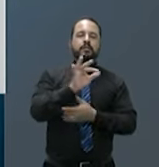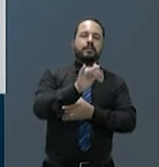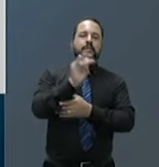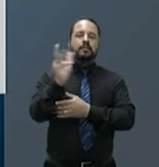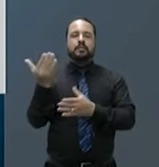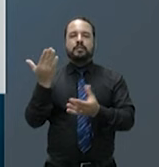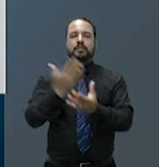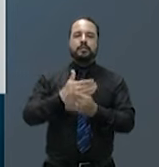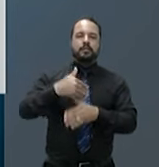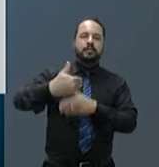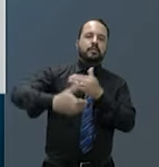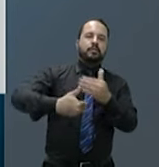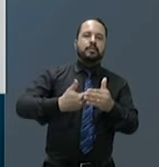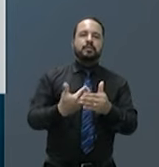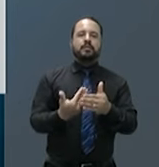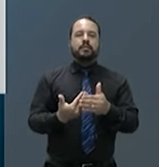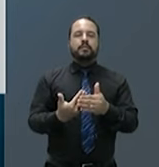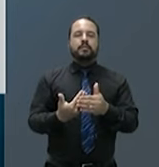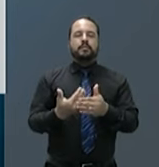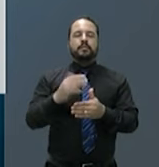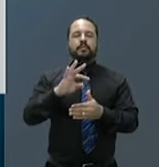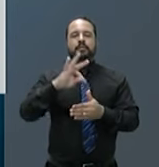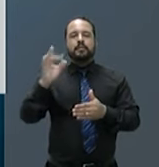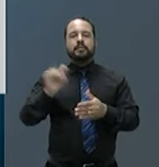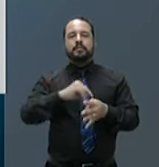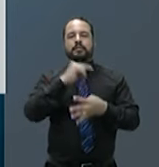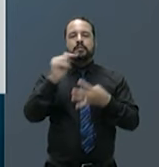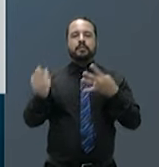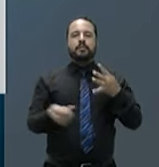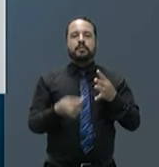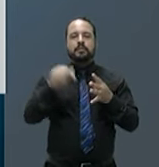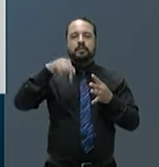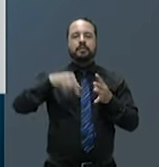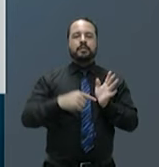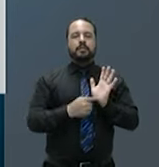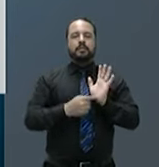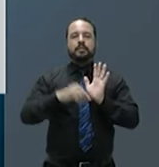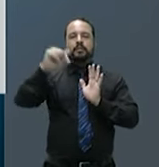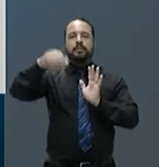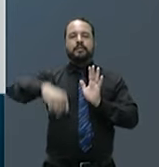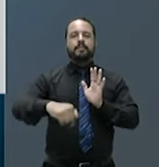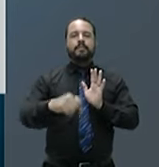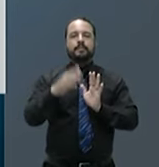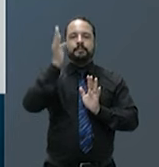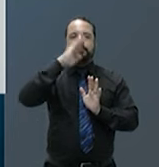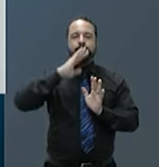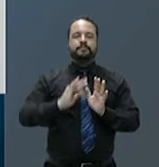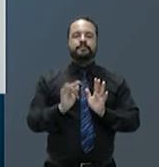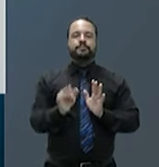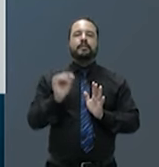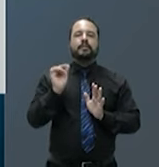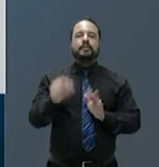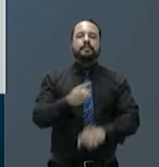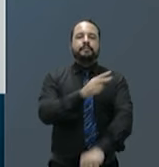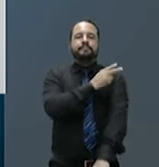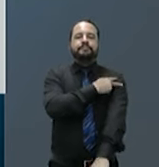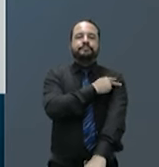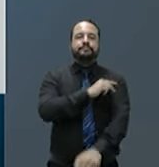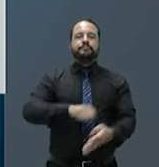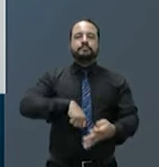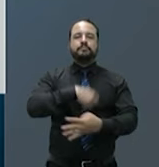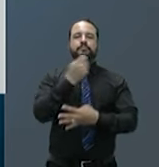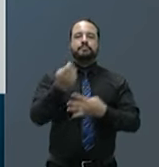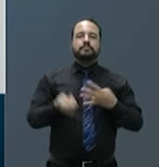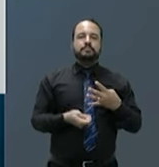processo cuja sentença ora se busca o reconhecimento no Brasil, foi o mesmo oficial que realizou a citação da carta